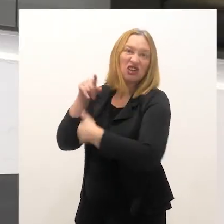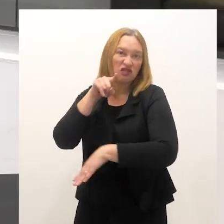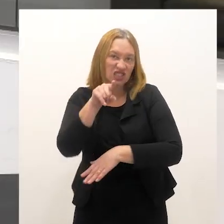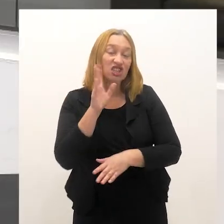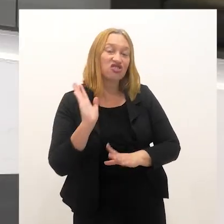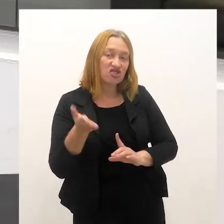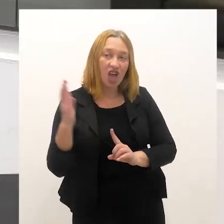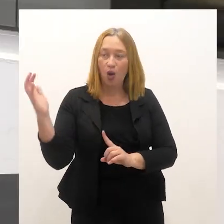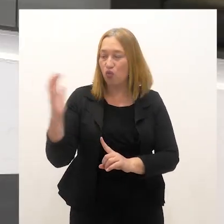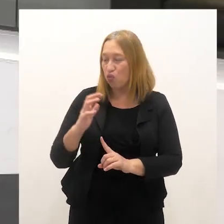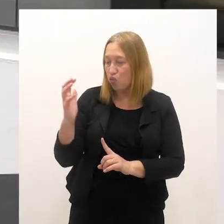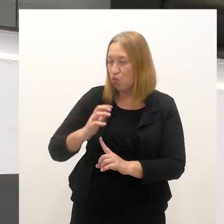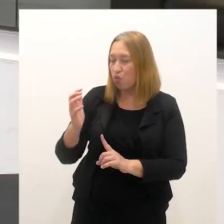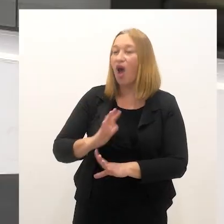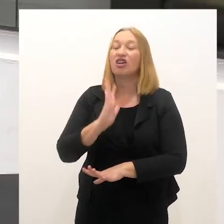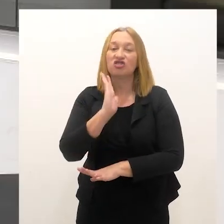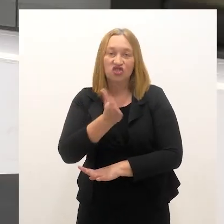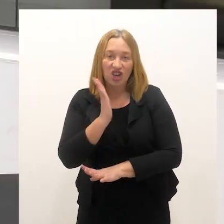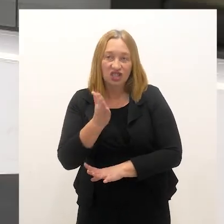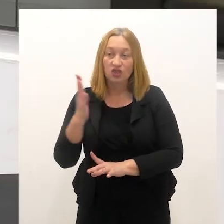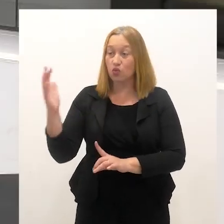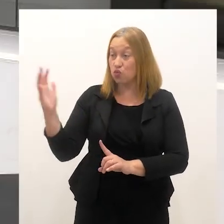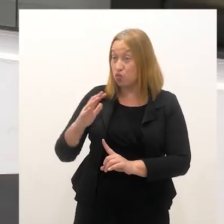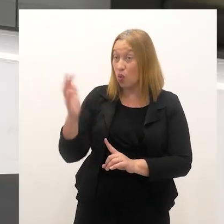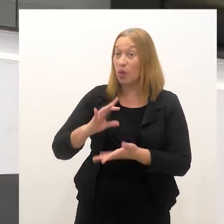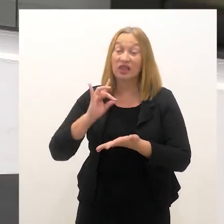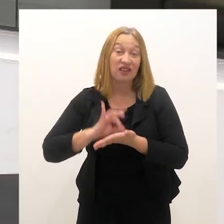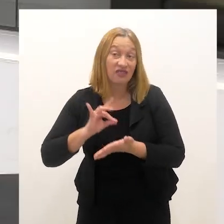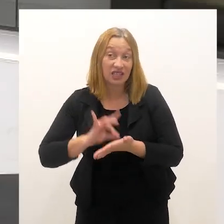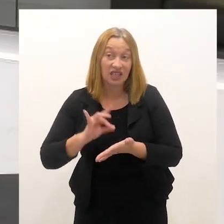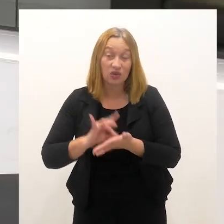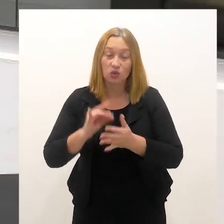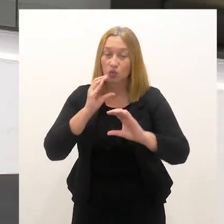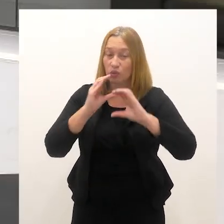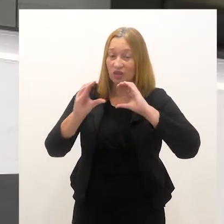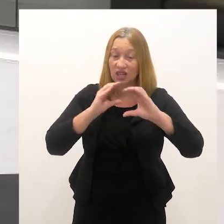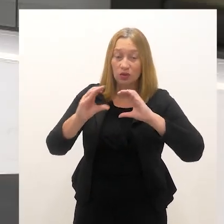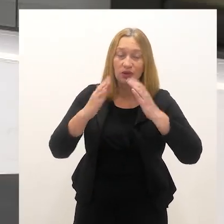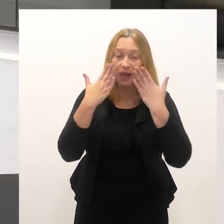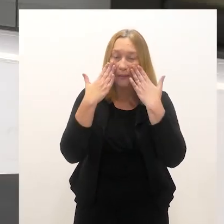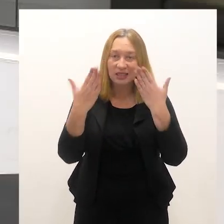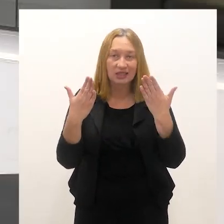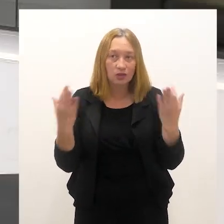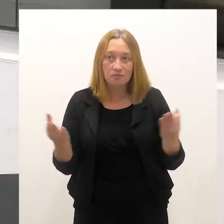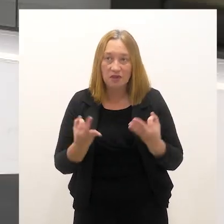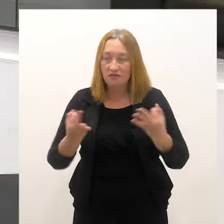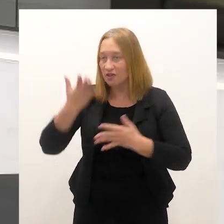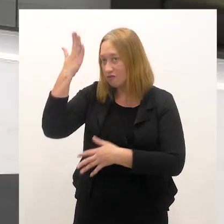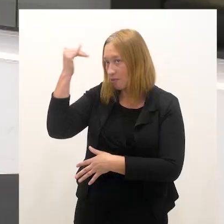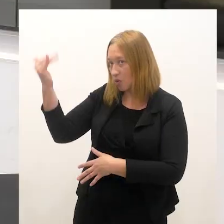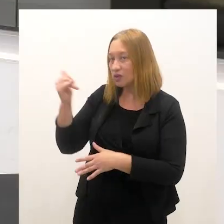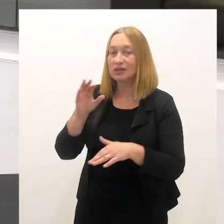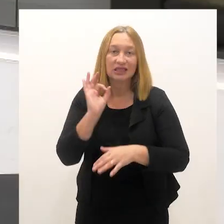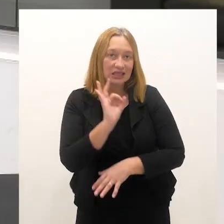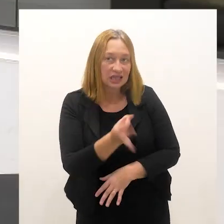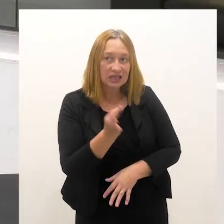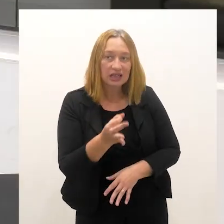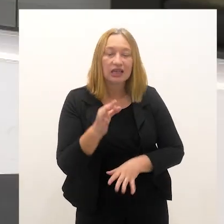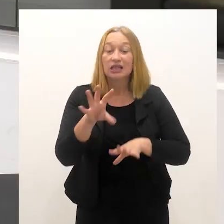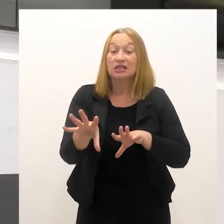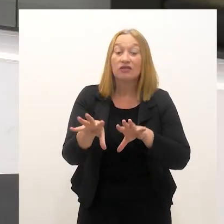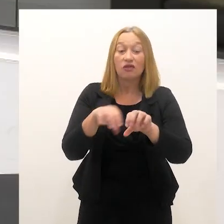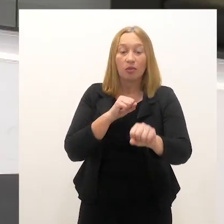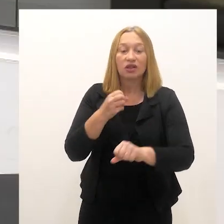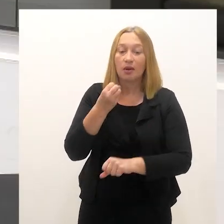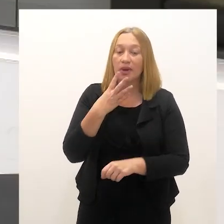estava sendo influenciado, você já tinha seus influenciadores, que na verdade eram grandes comunicadores, apresentadores. Exatamente. Né?